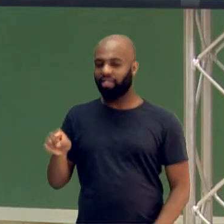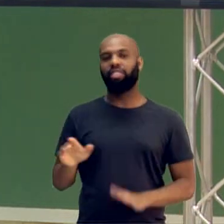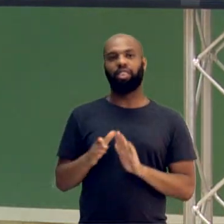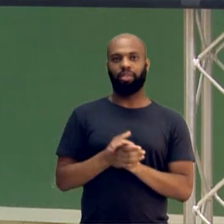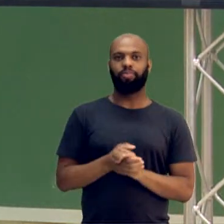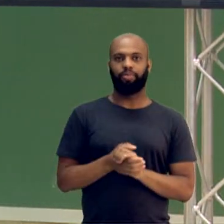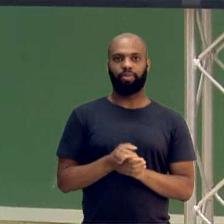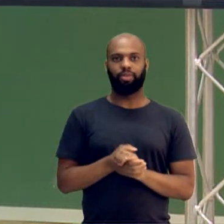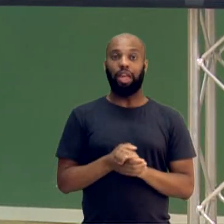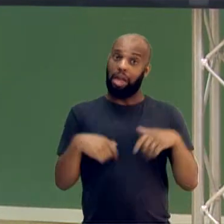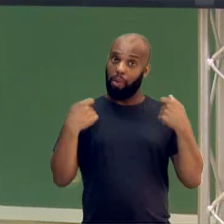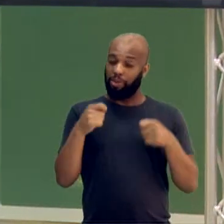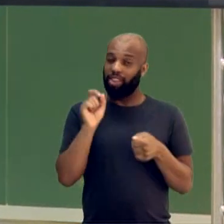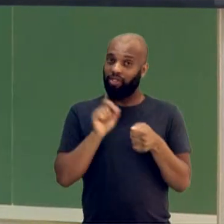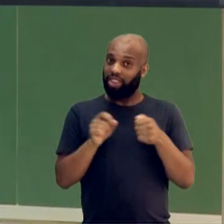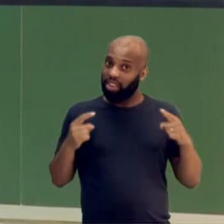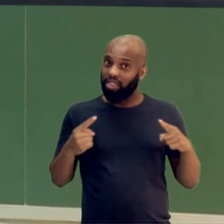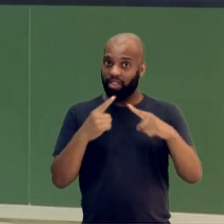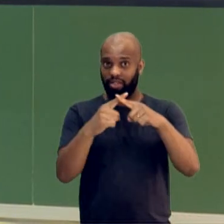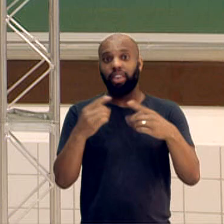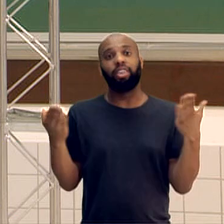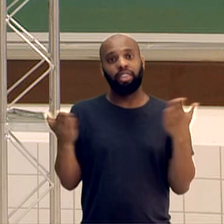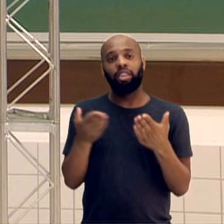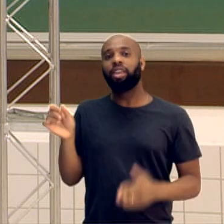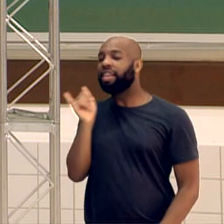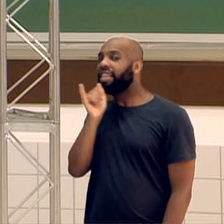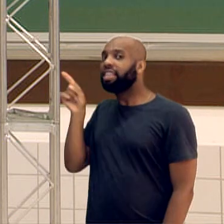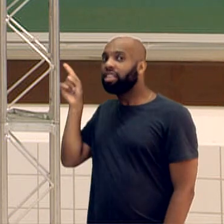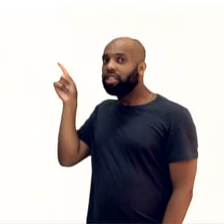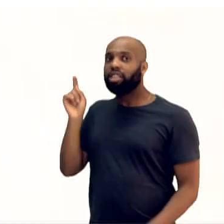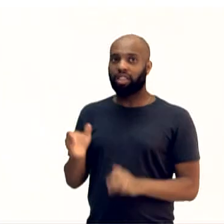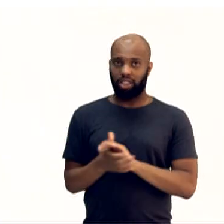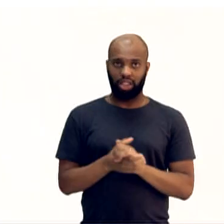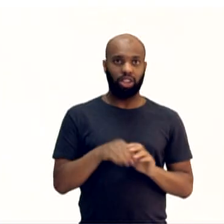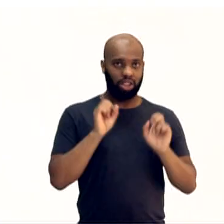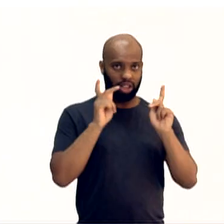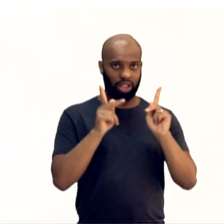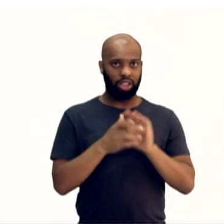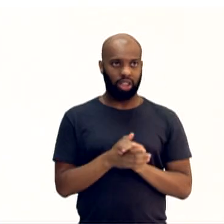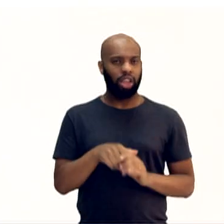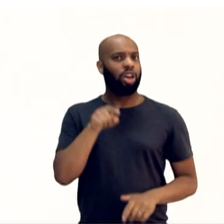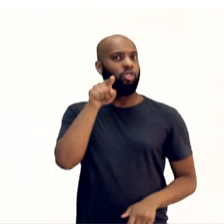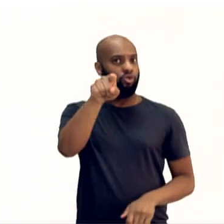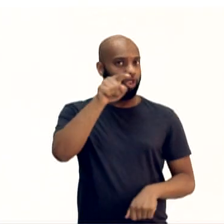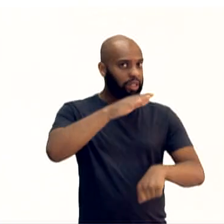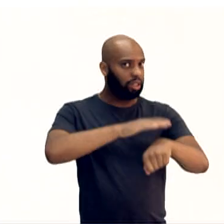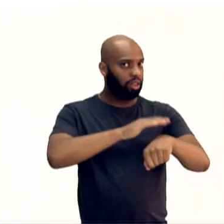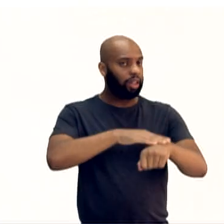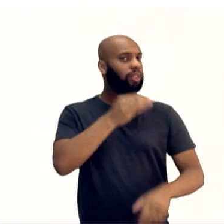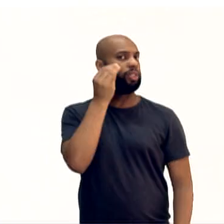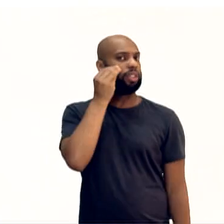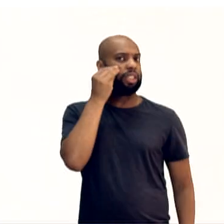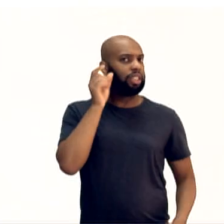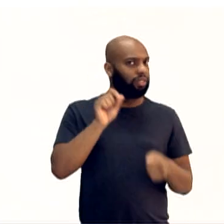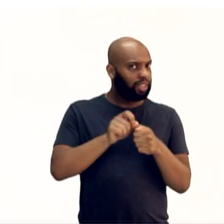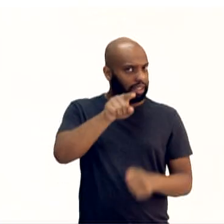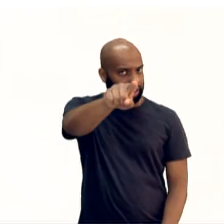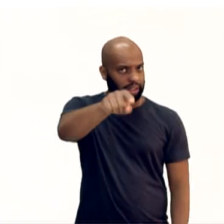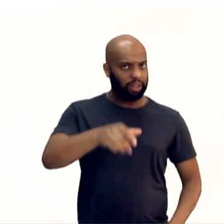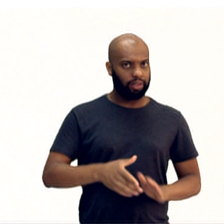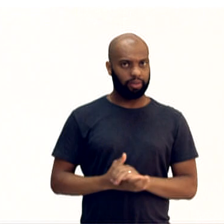É isso que eu quero que você faça nesse exemplo aqui, beleza? Com vocês, tenta fazer aí.